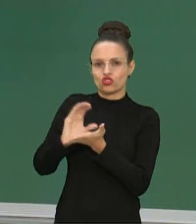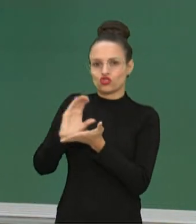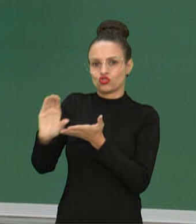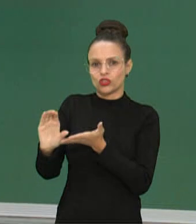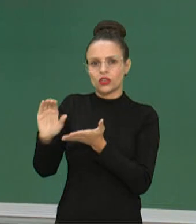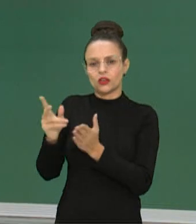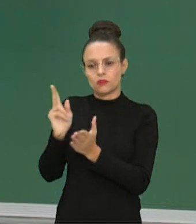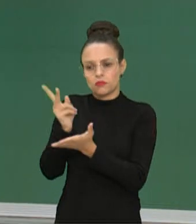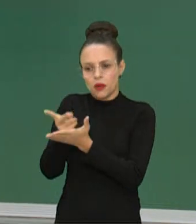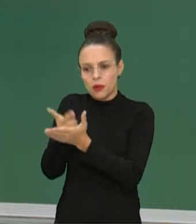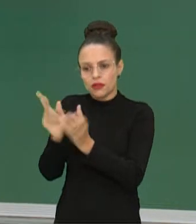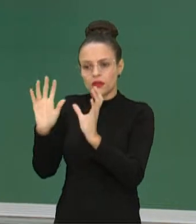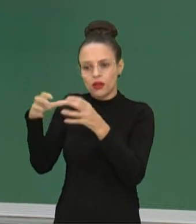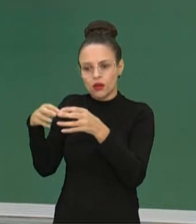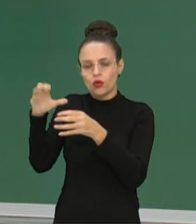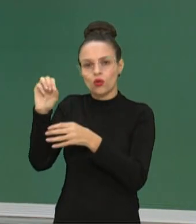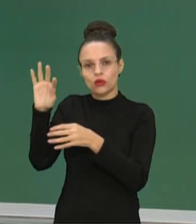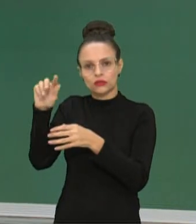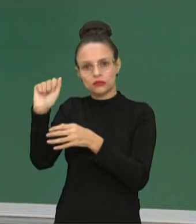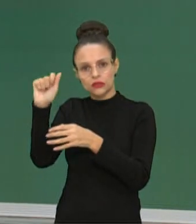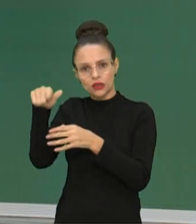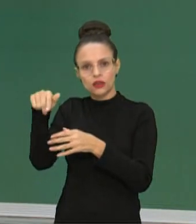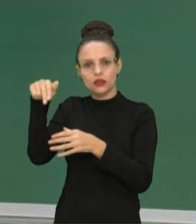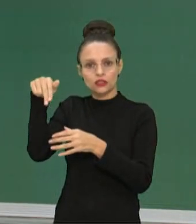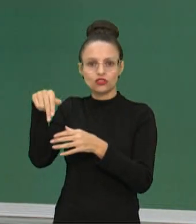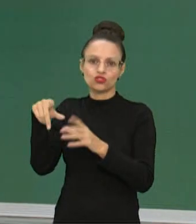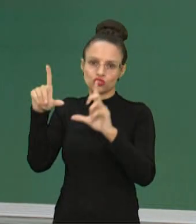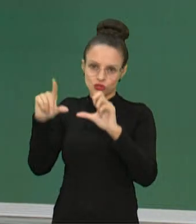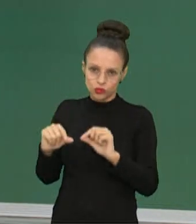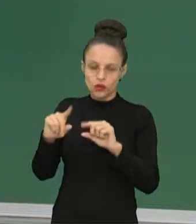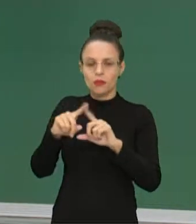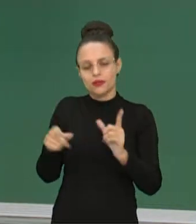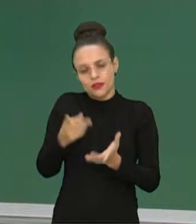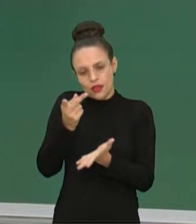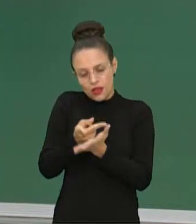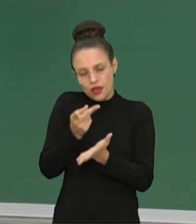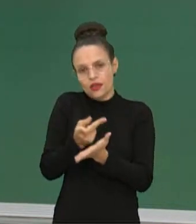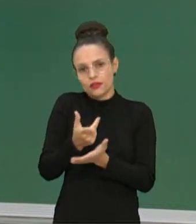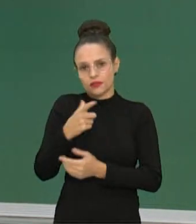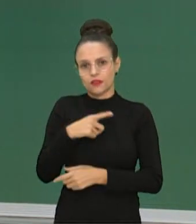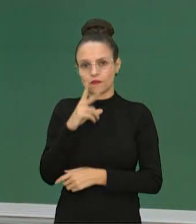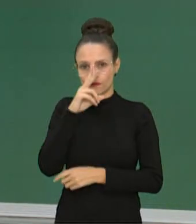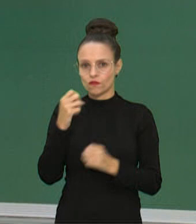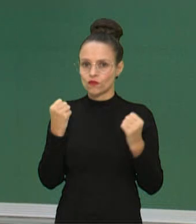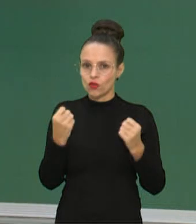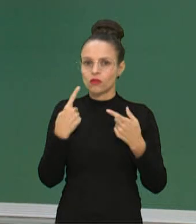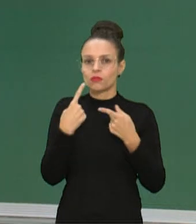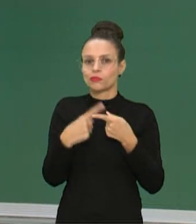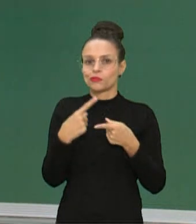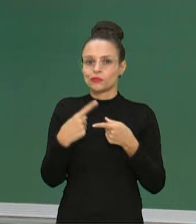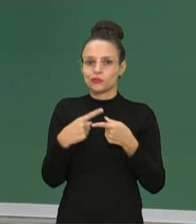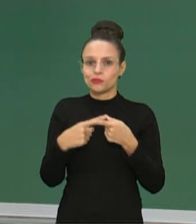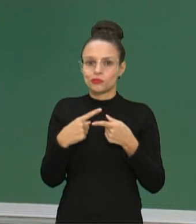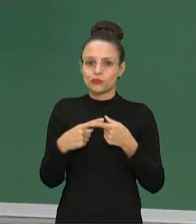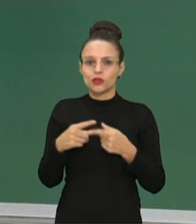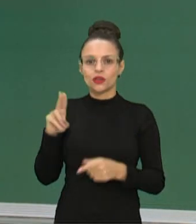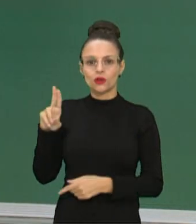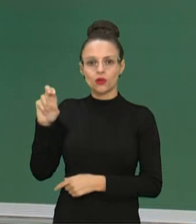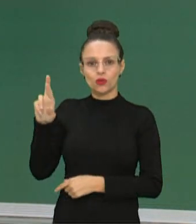para mantê-lo, ou vai reduzir, mas ainda ele tem força porque quando acaba a União